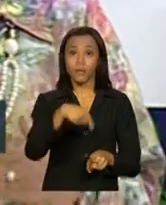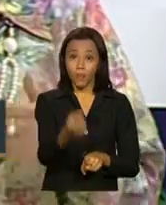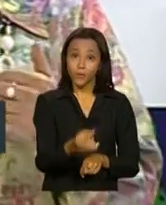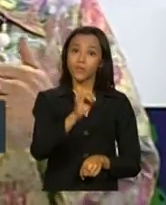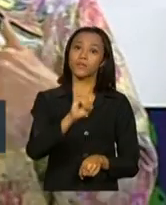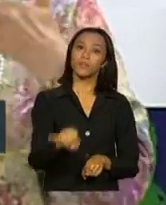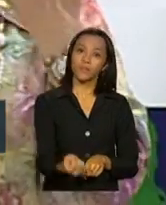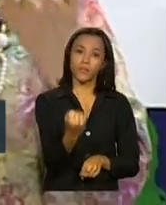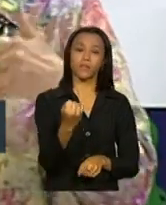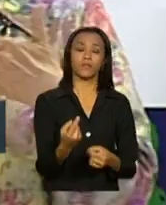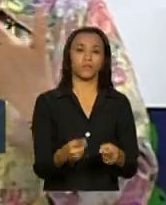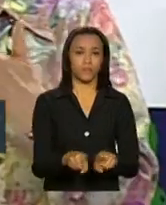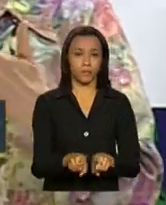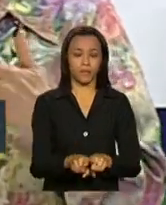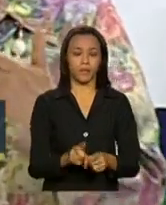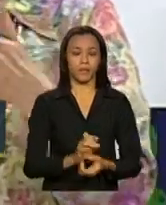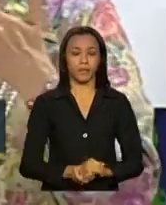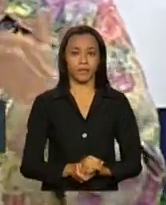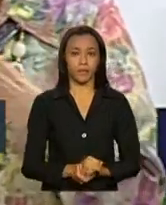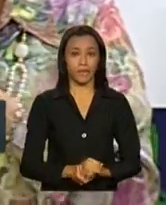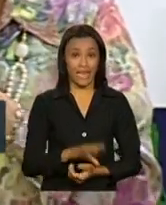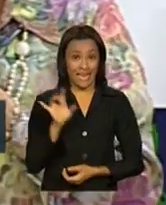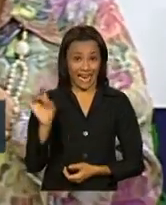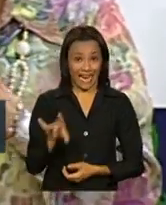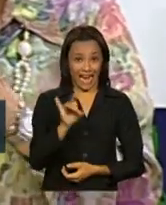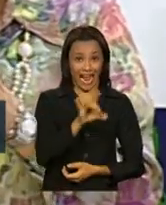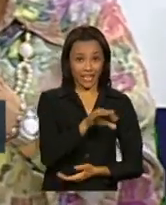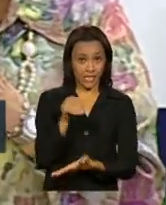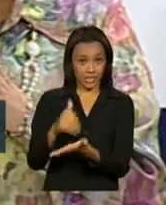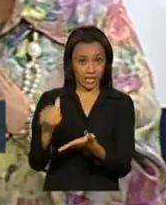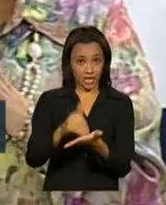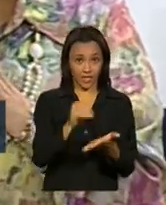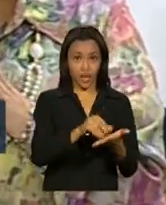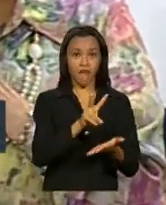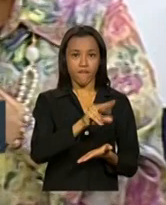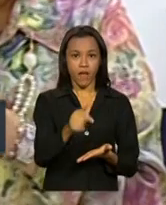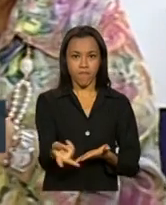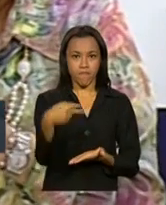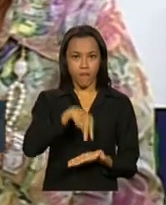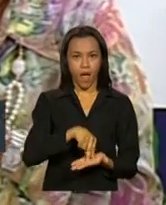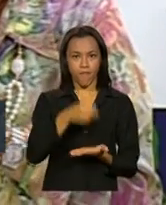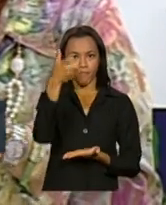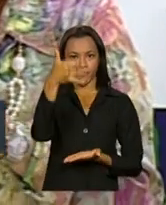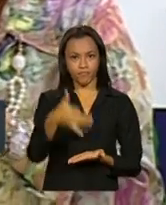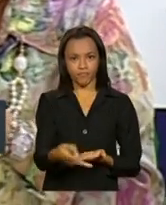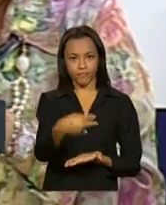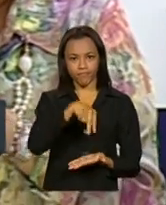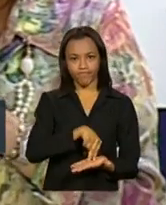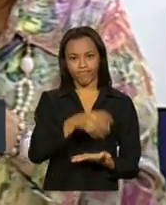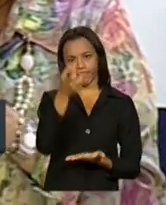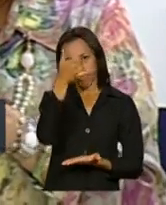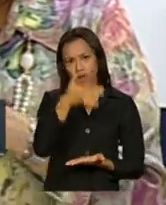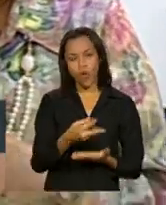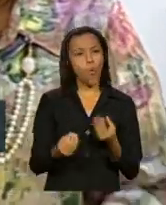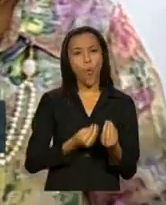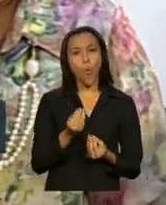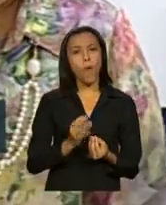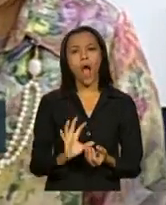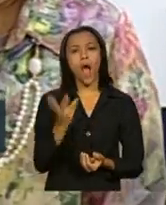depois a cada secretária fará uma apresentação suscinta da sua